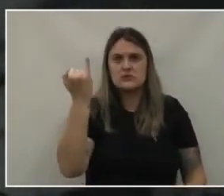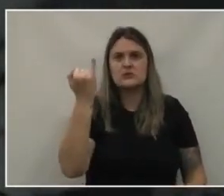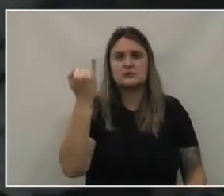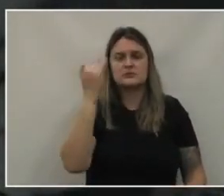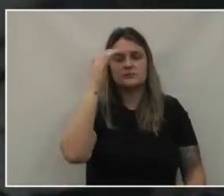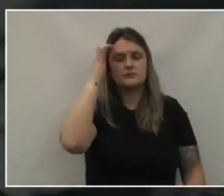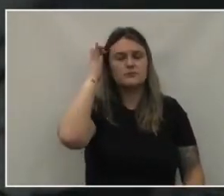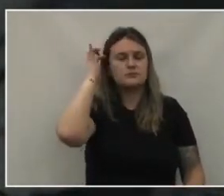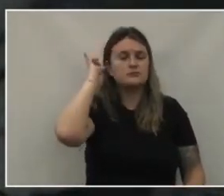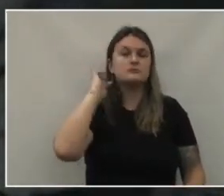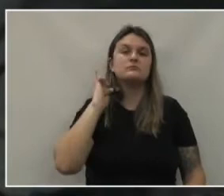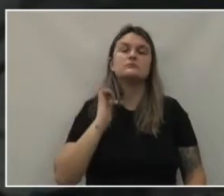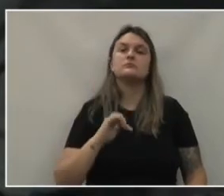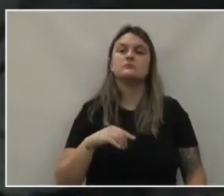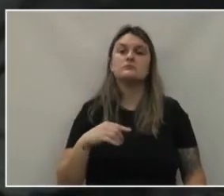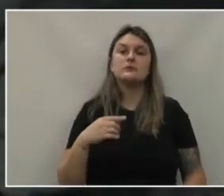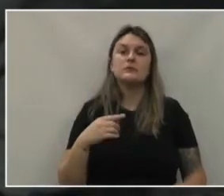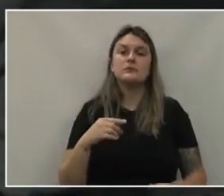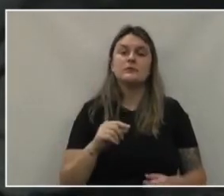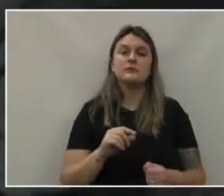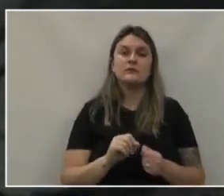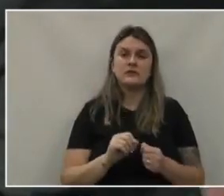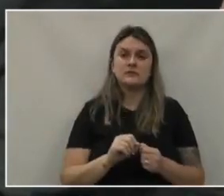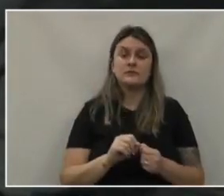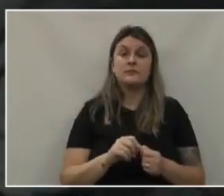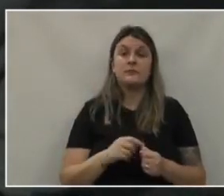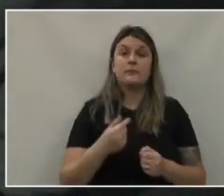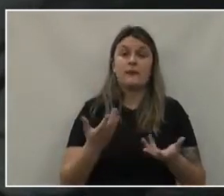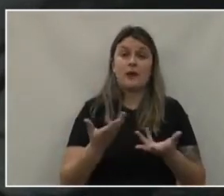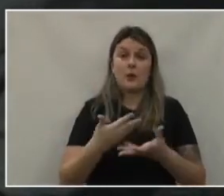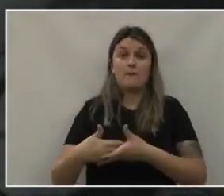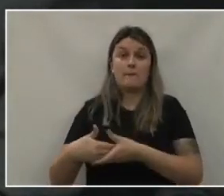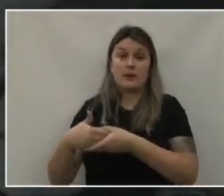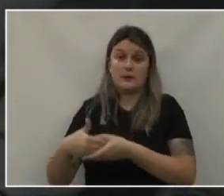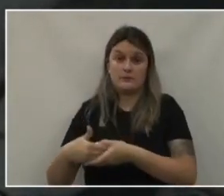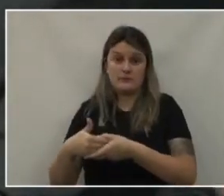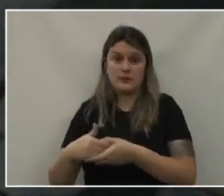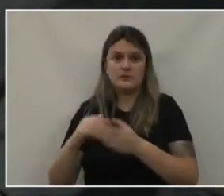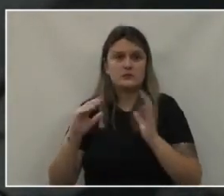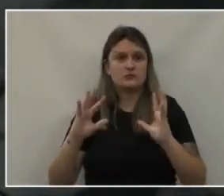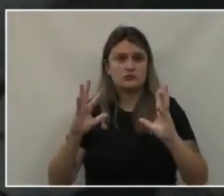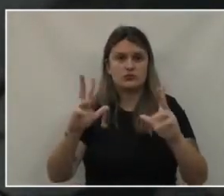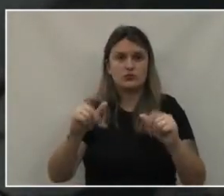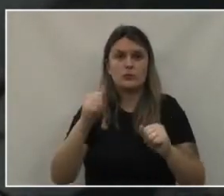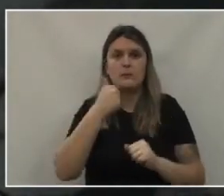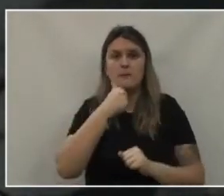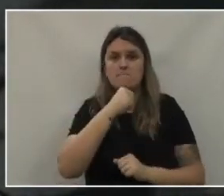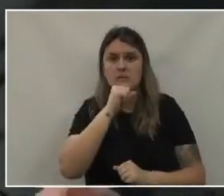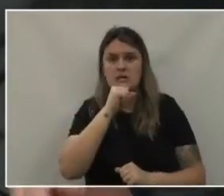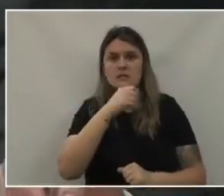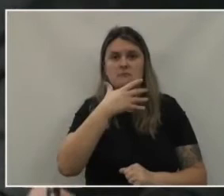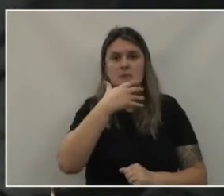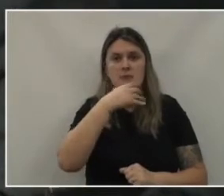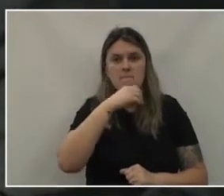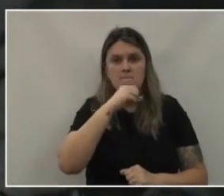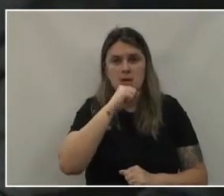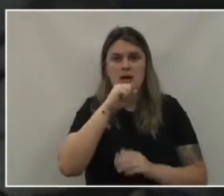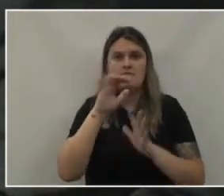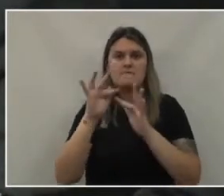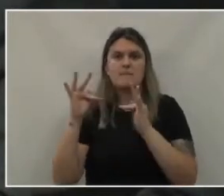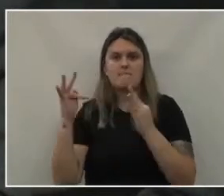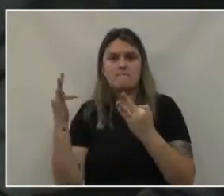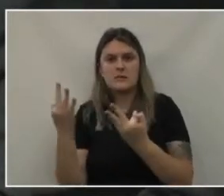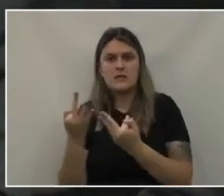extremamente necessário para que se faça. Eu quero parabenizar a todos os pais que começaram